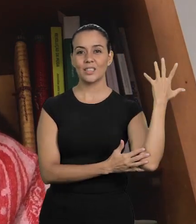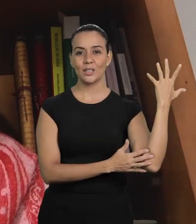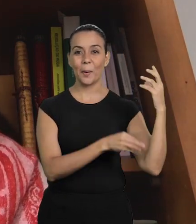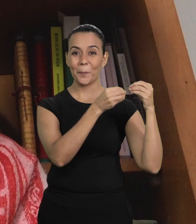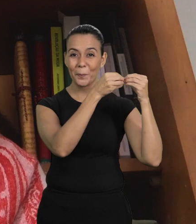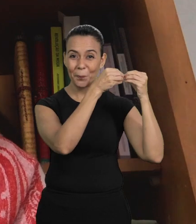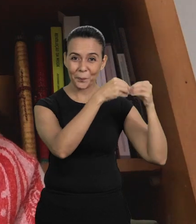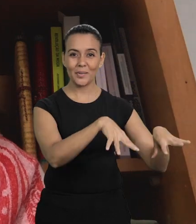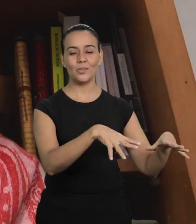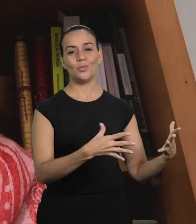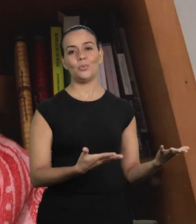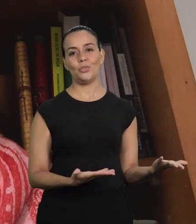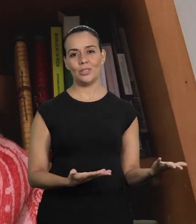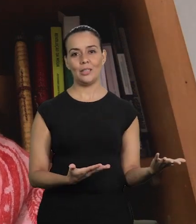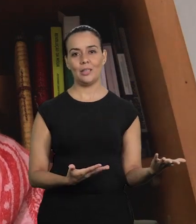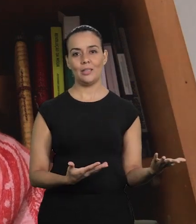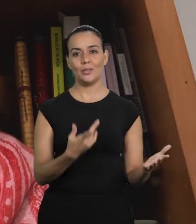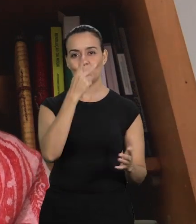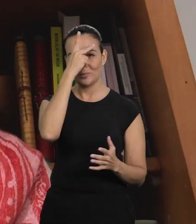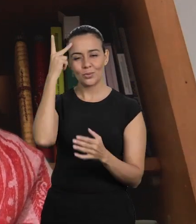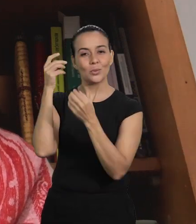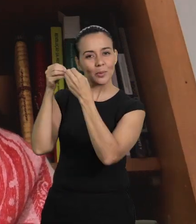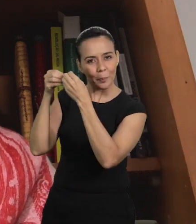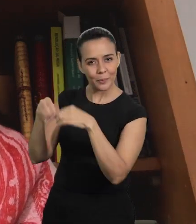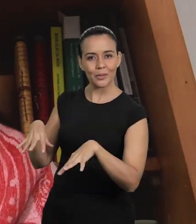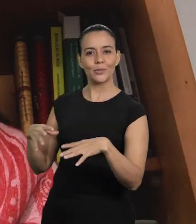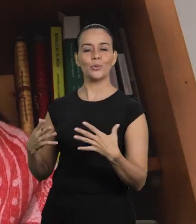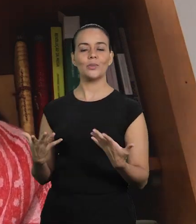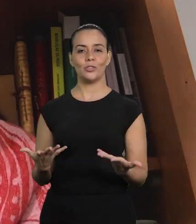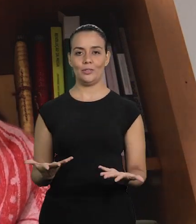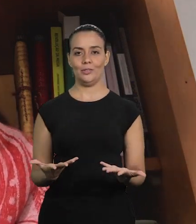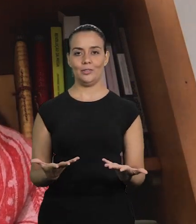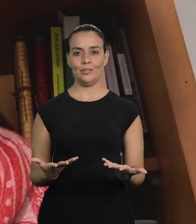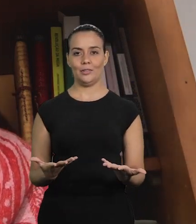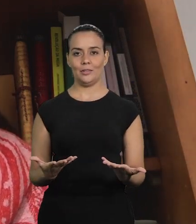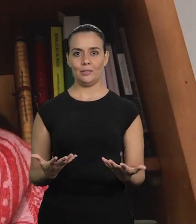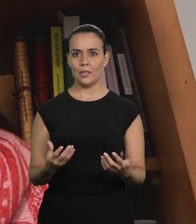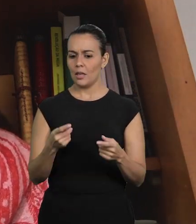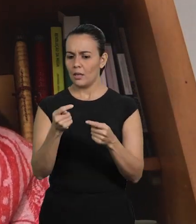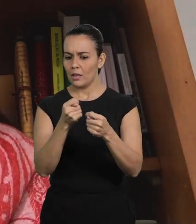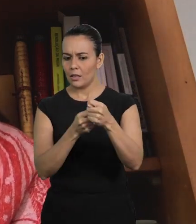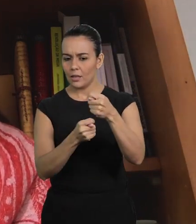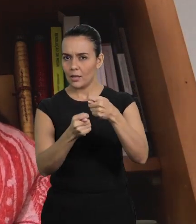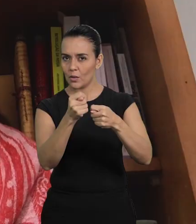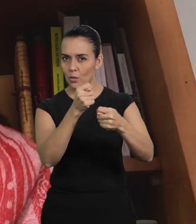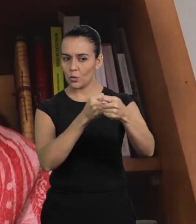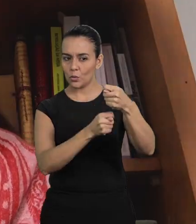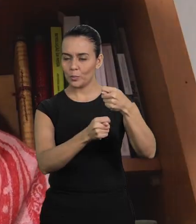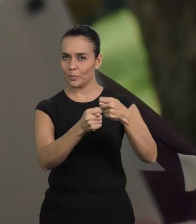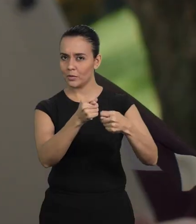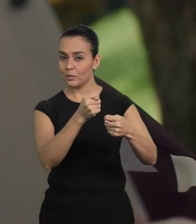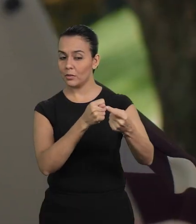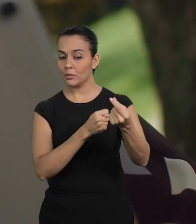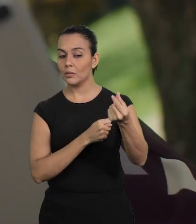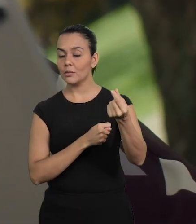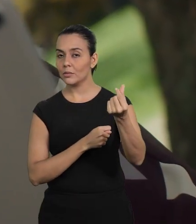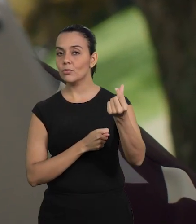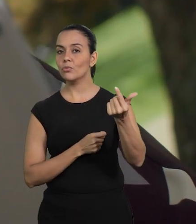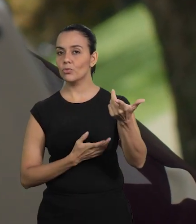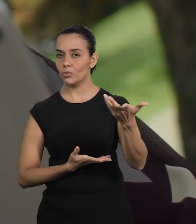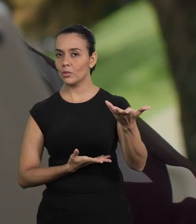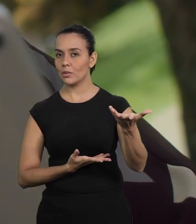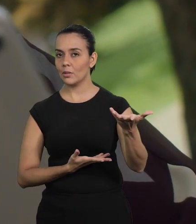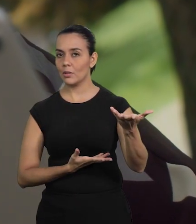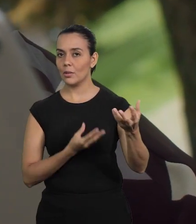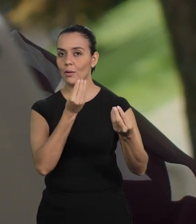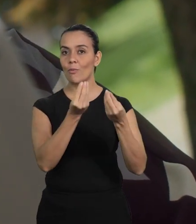sendo impactado, né? Olhar para a economia e ver o quanto essa economia está sendo